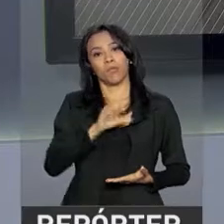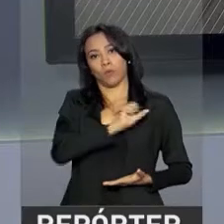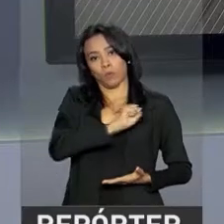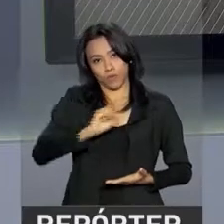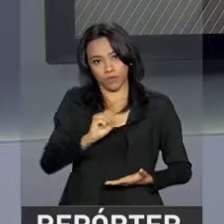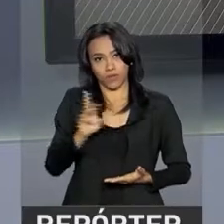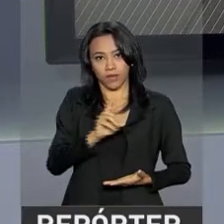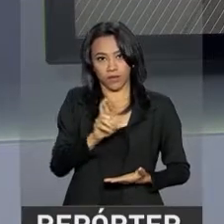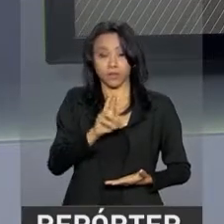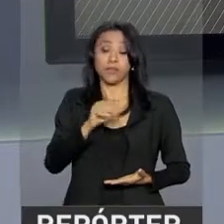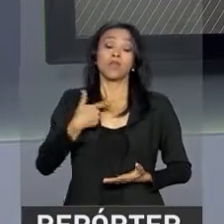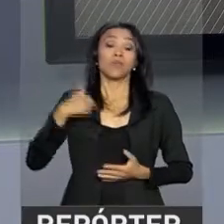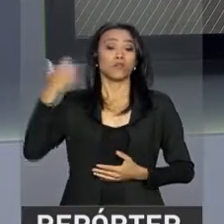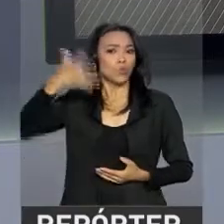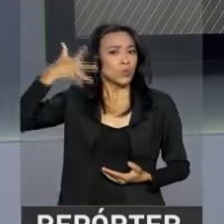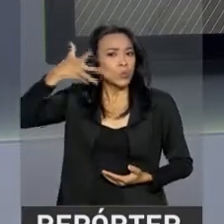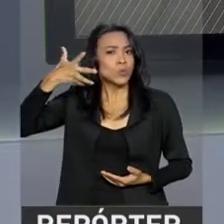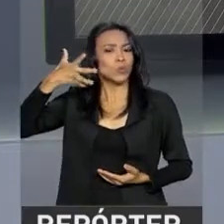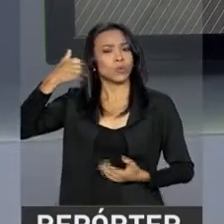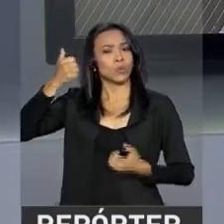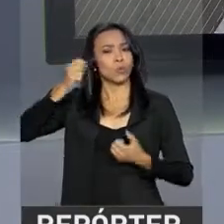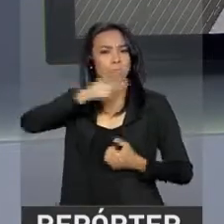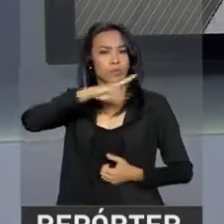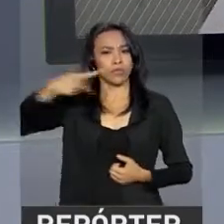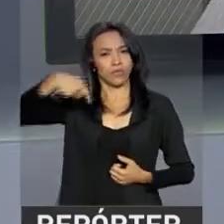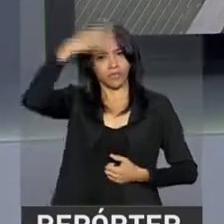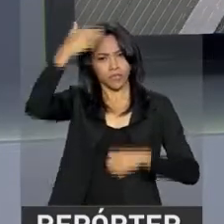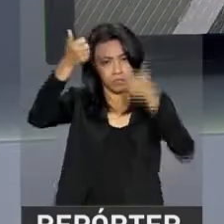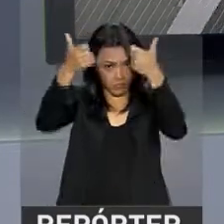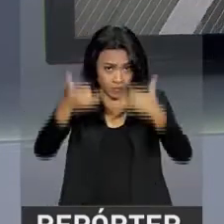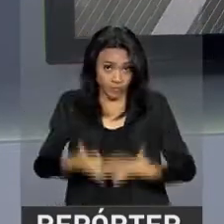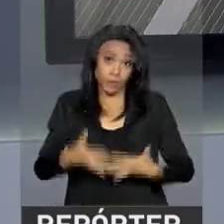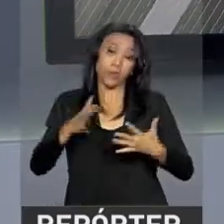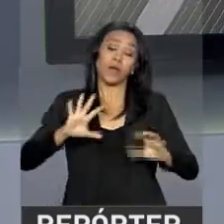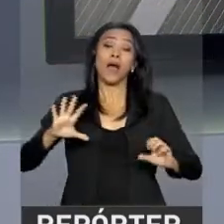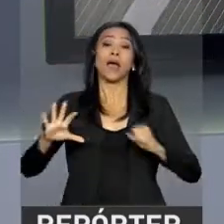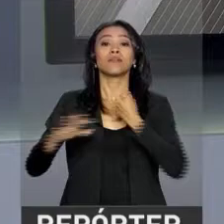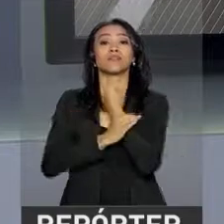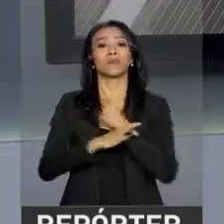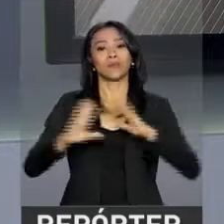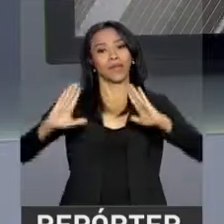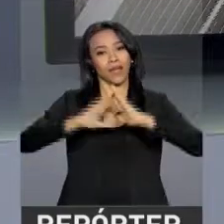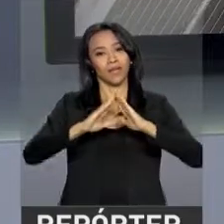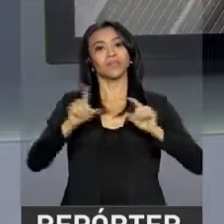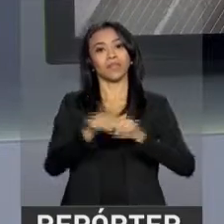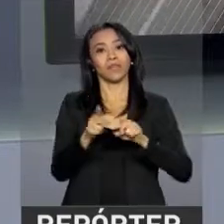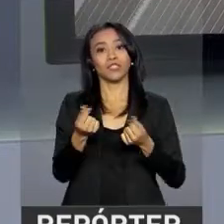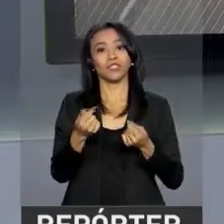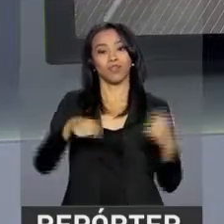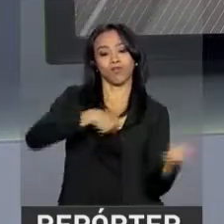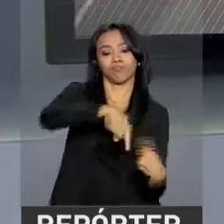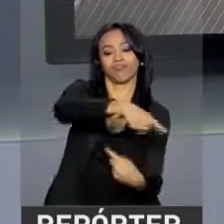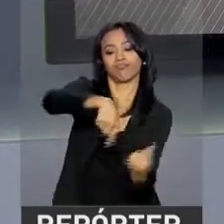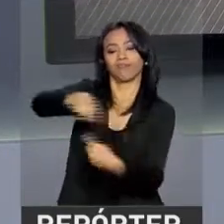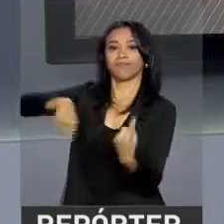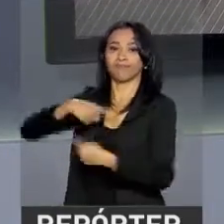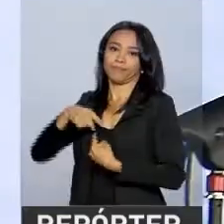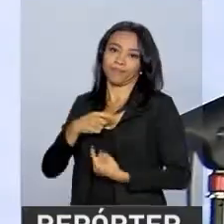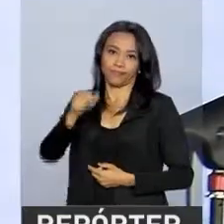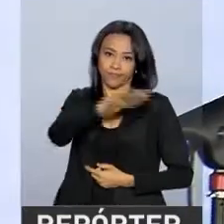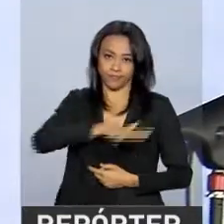discurso o presidente destacou que além de garantir moradia o programa minha casa minha vida o movimento da atividade econômica